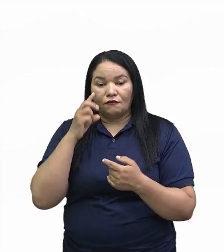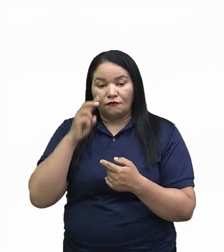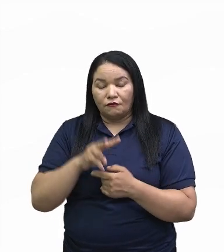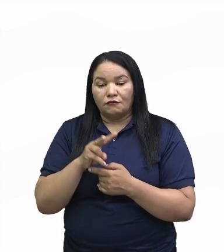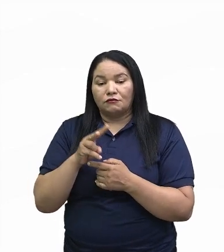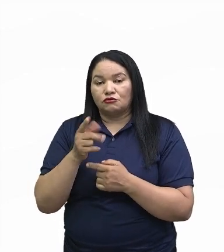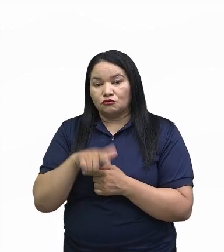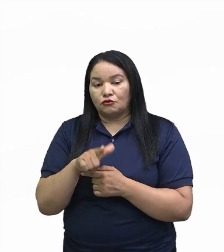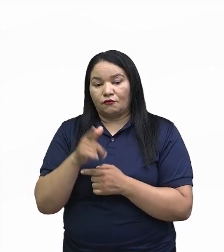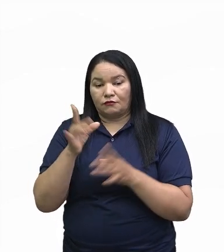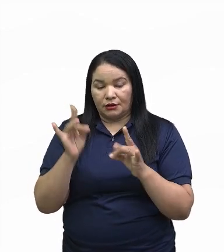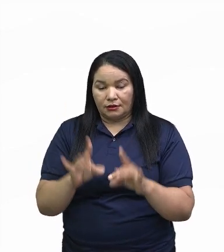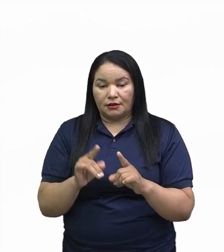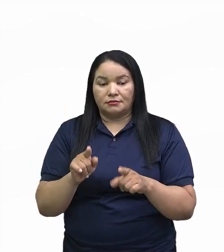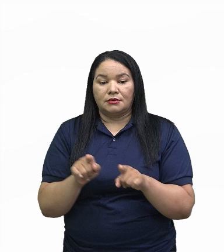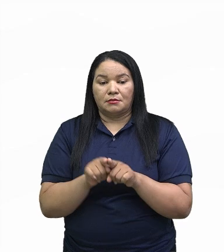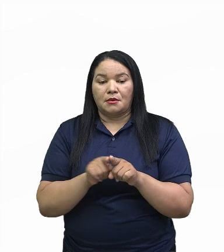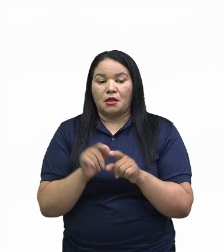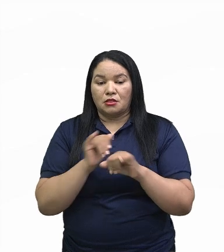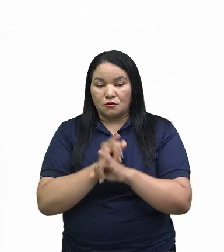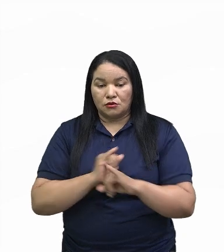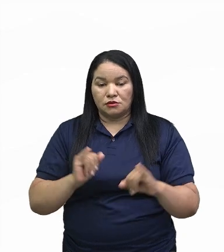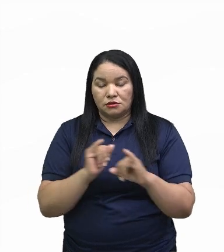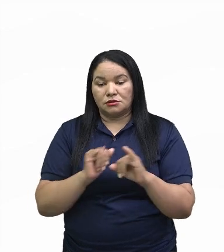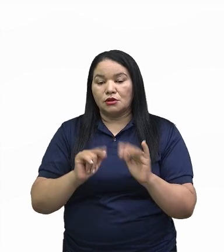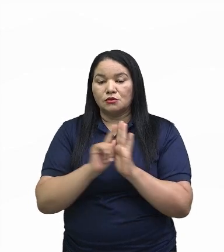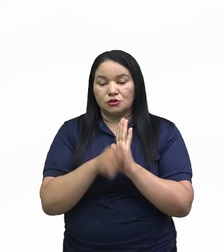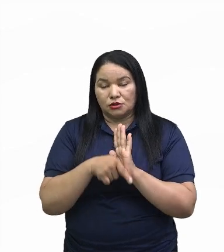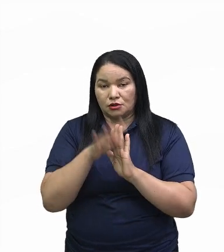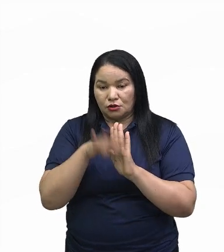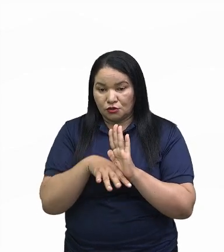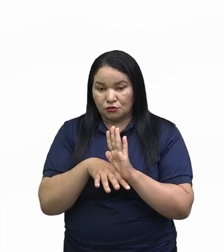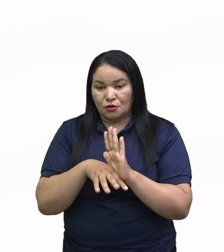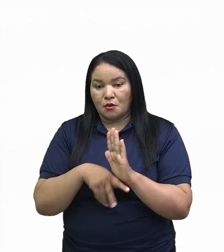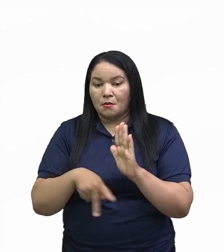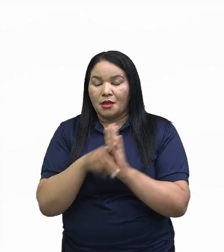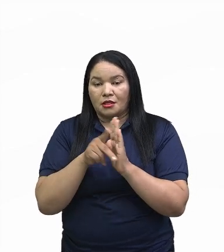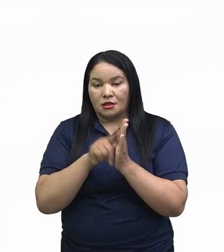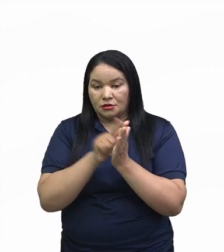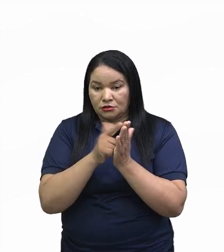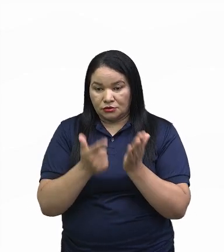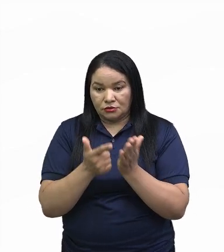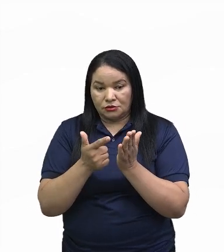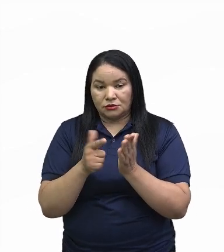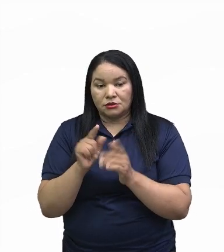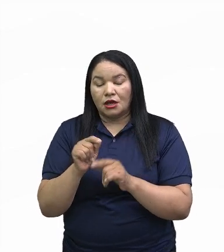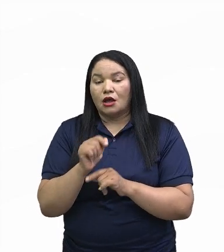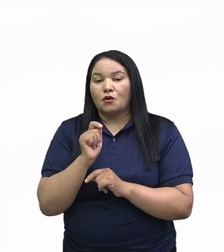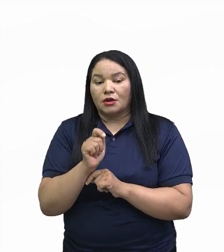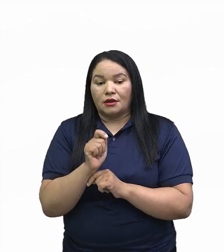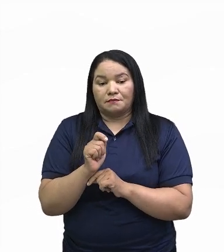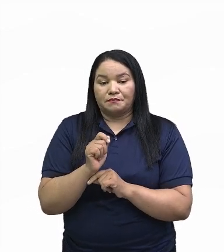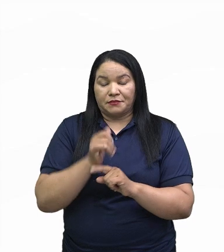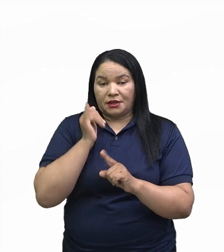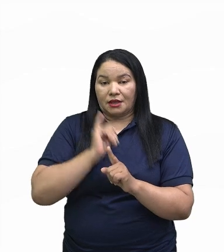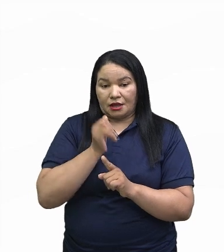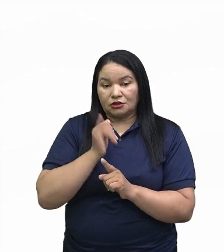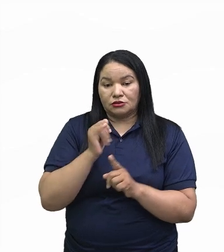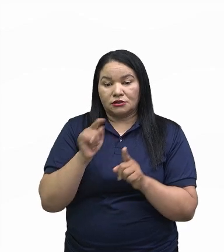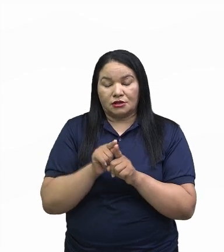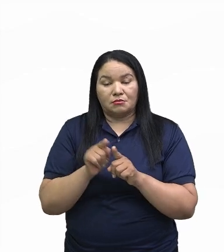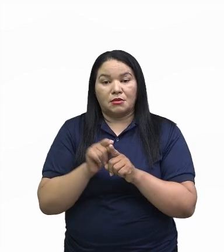notícia, ela é um gênero textual jornalístico, é um texto narrativo e, ao mesmo